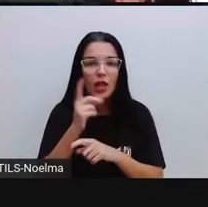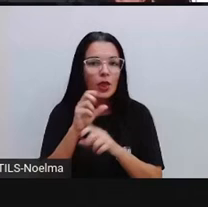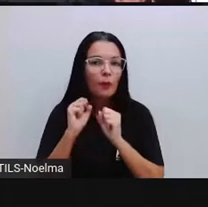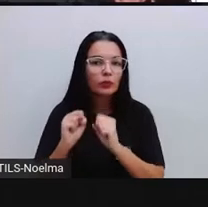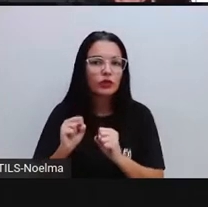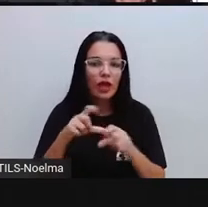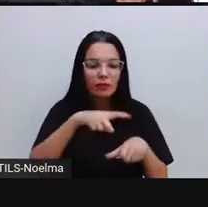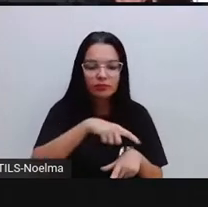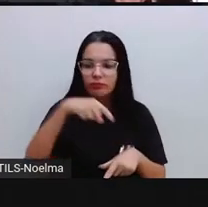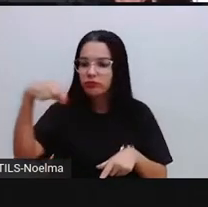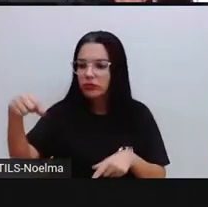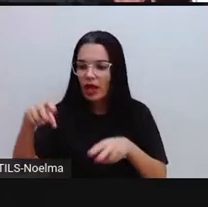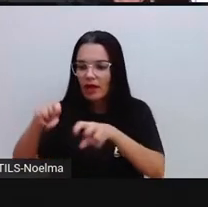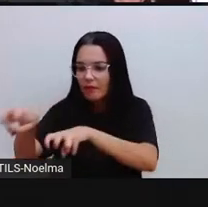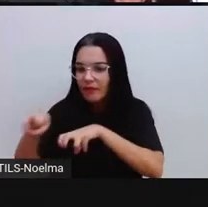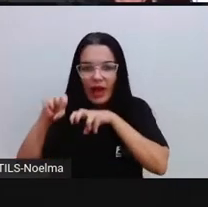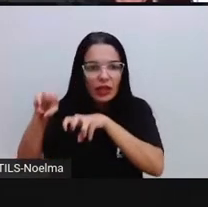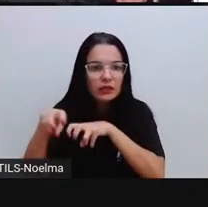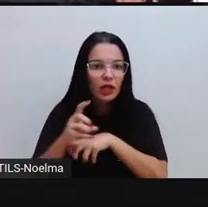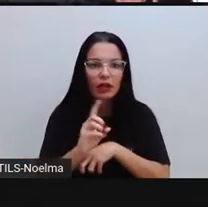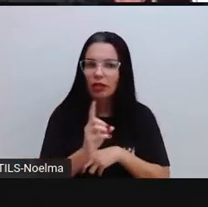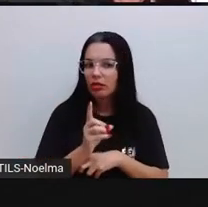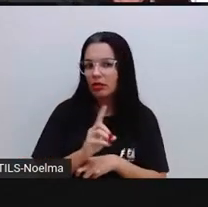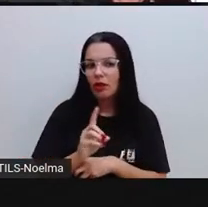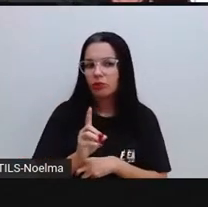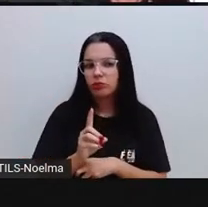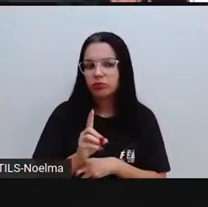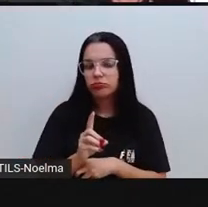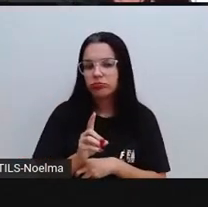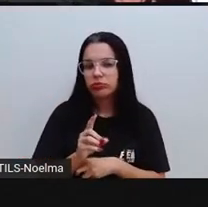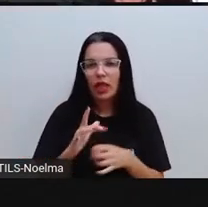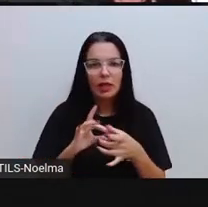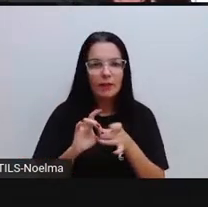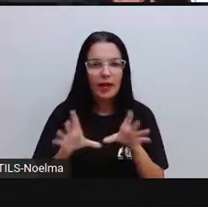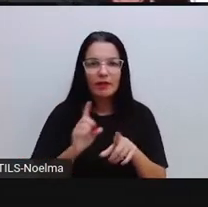das fazendas. E o próprio fazendeiro era quem vendia as